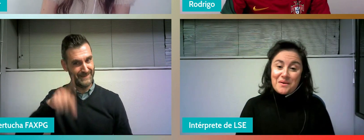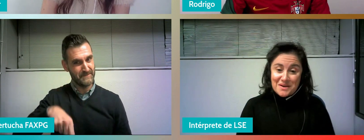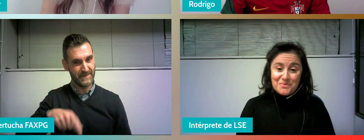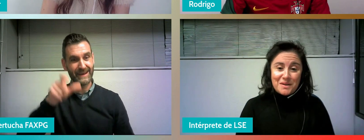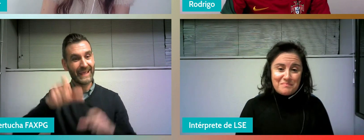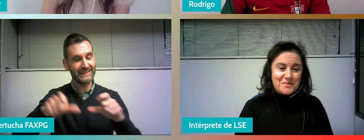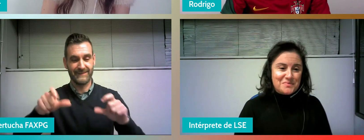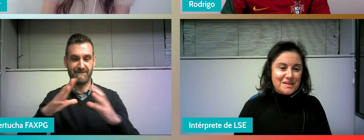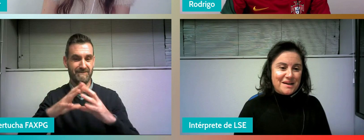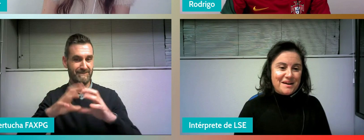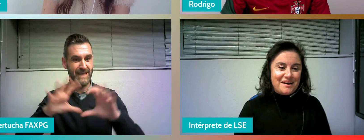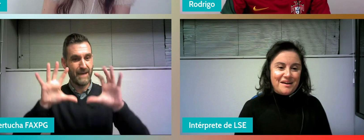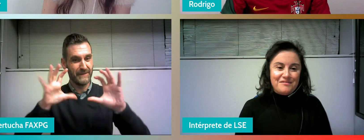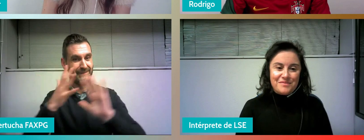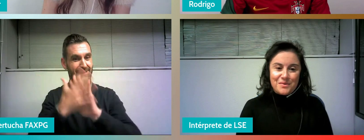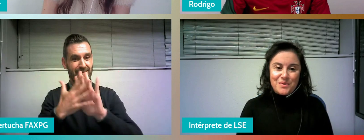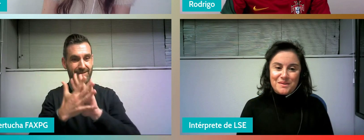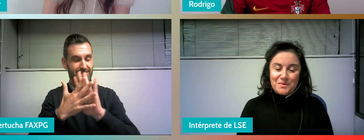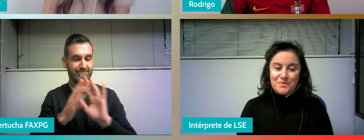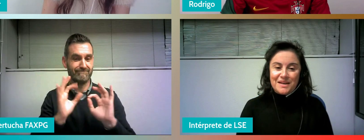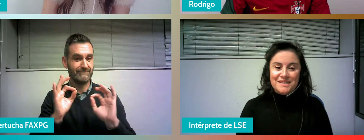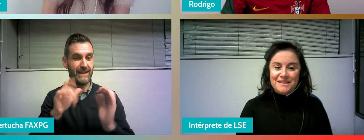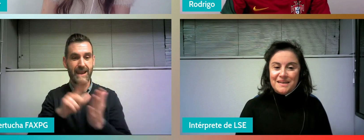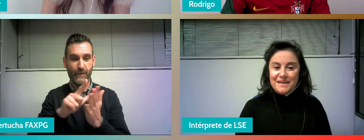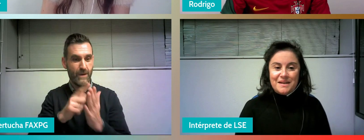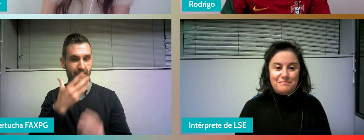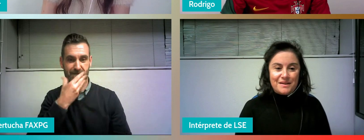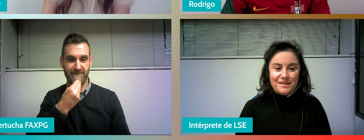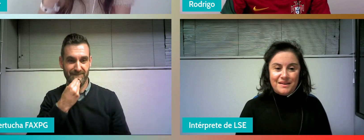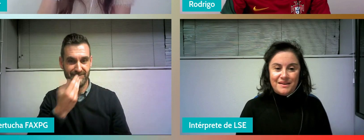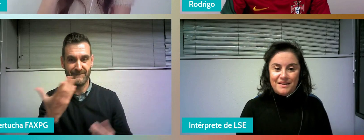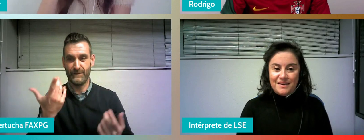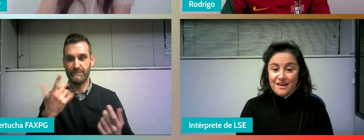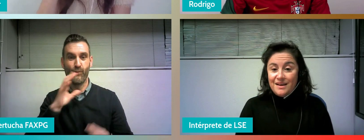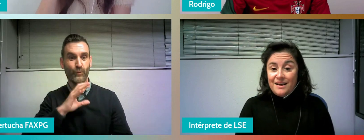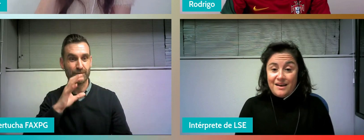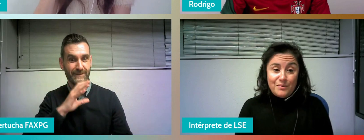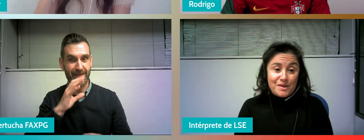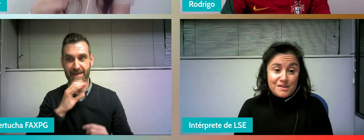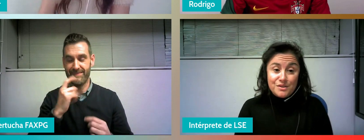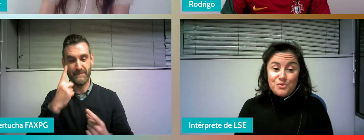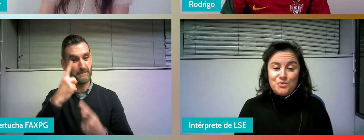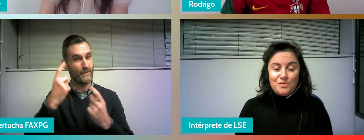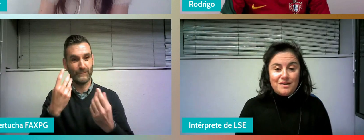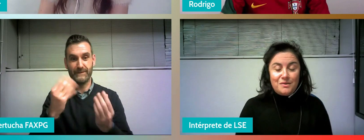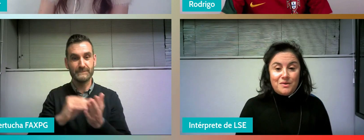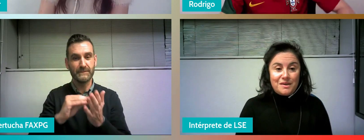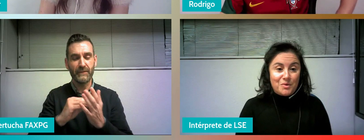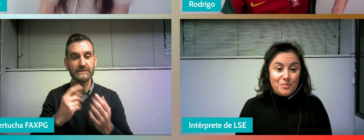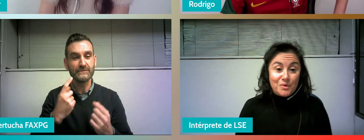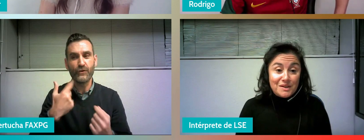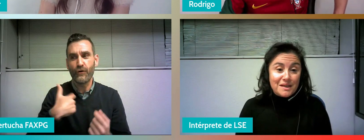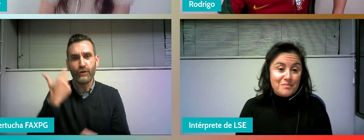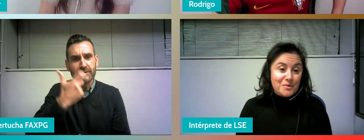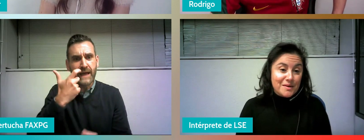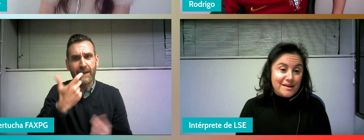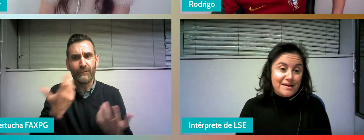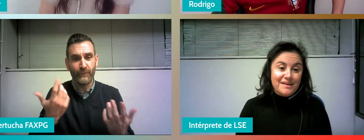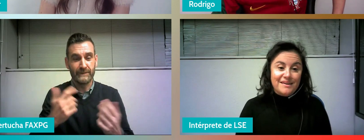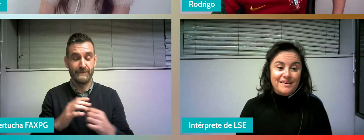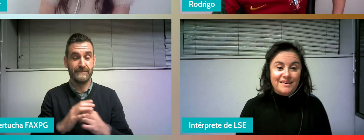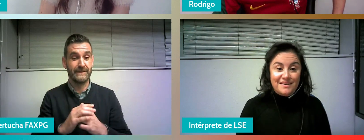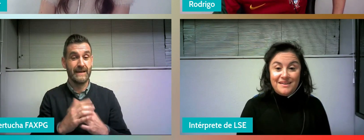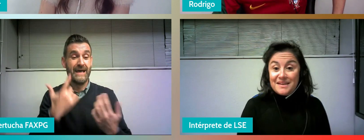Bueno, é outra pregunta frecuente, ¿no?, porque hai xente que quere aprender a lingua de signos, unha lingua que é moi bonita e moi